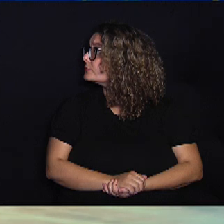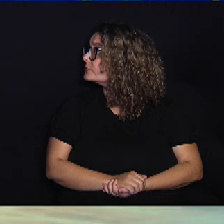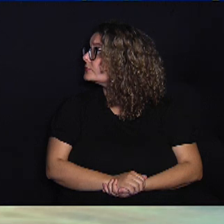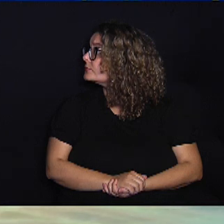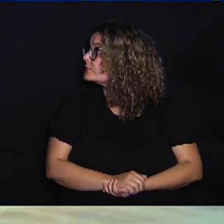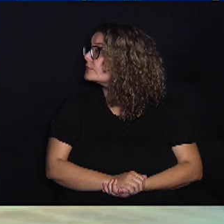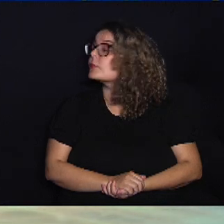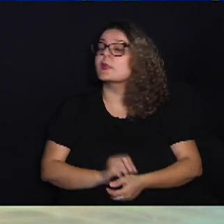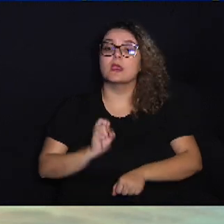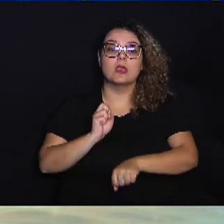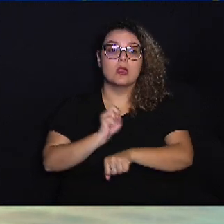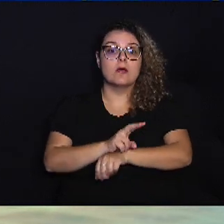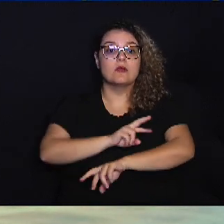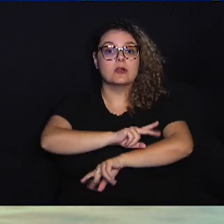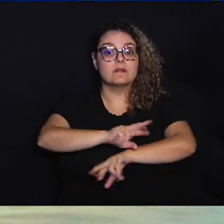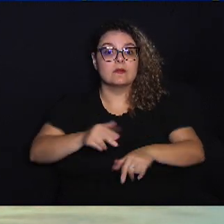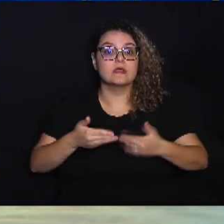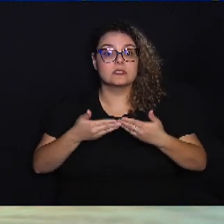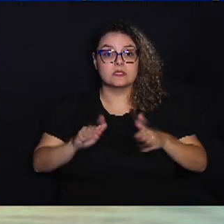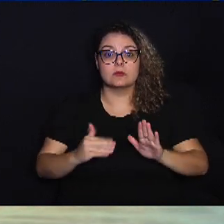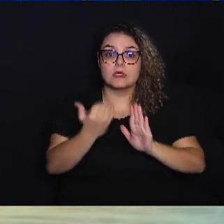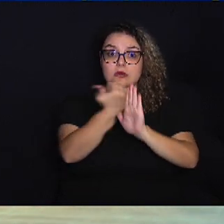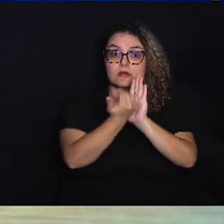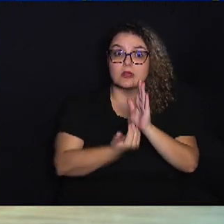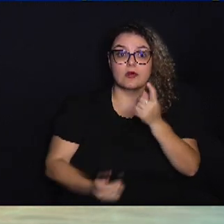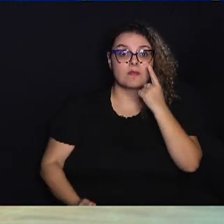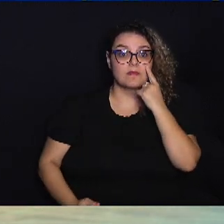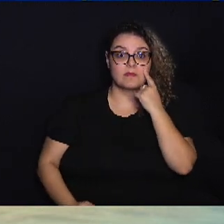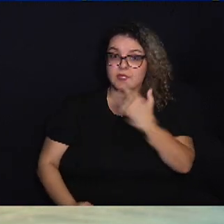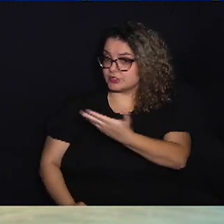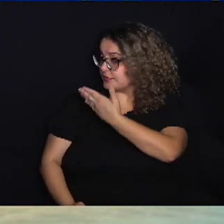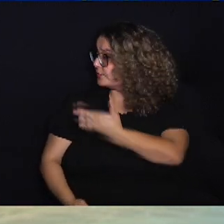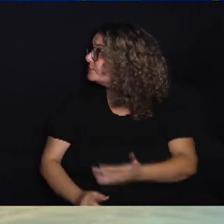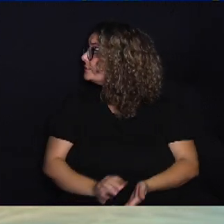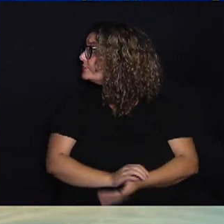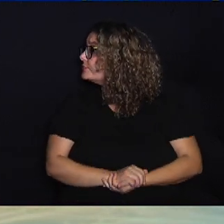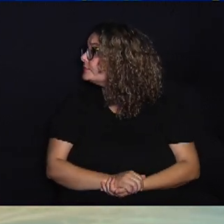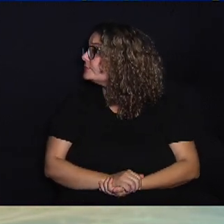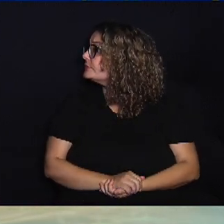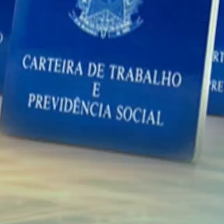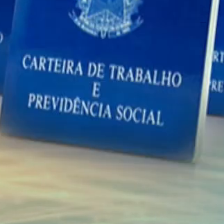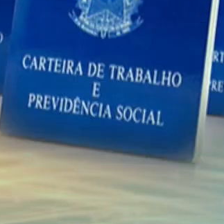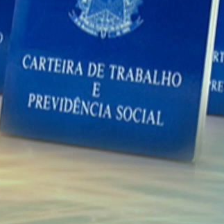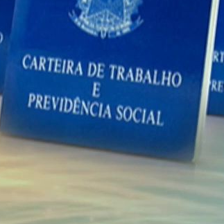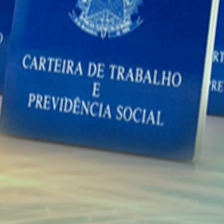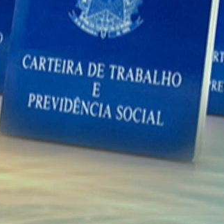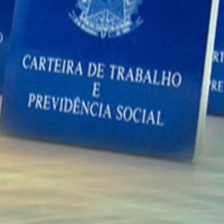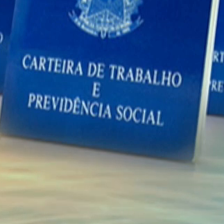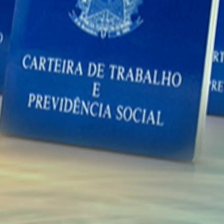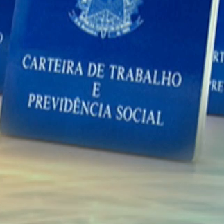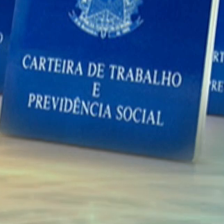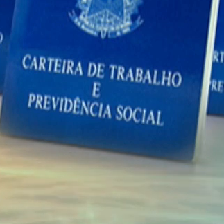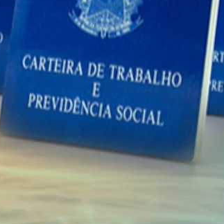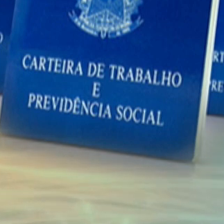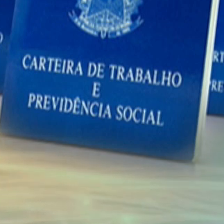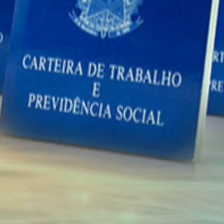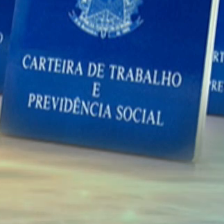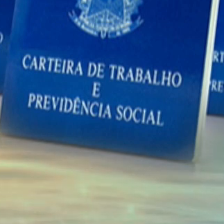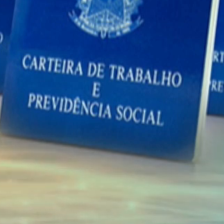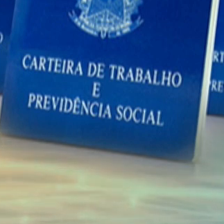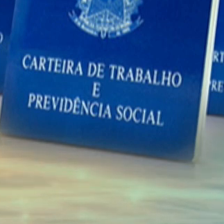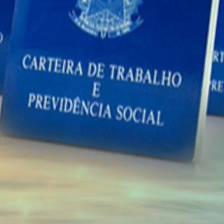Há vagas para ajudante de cozinha, ajudante de obras, analista